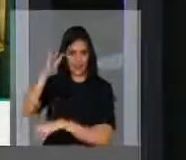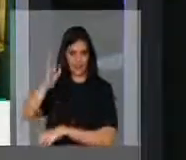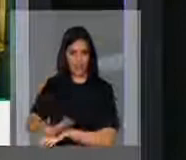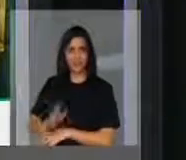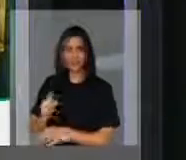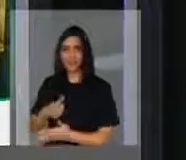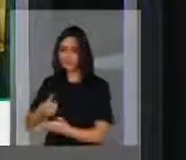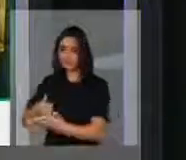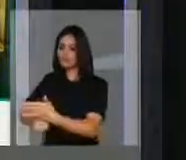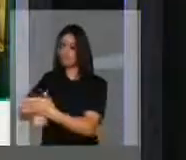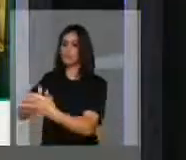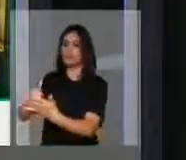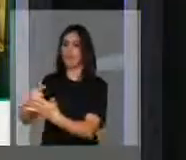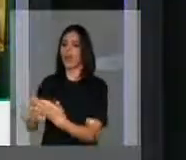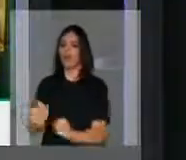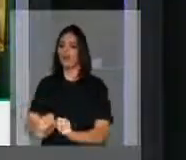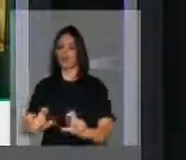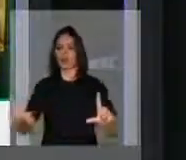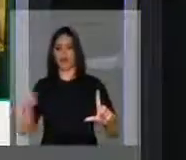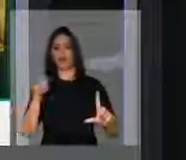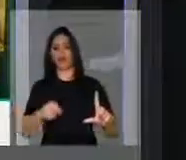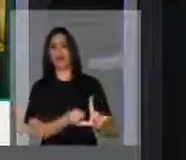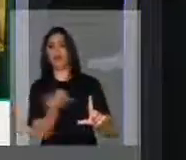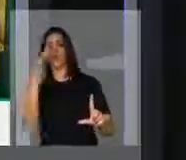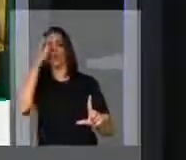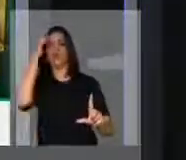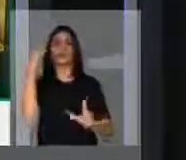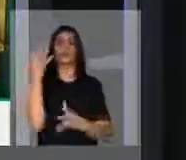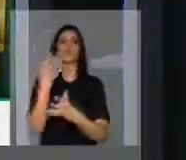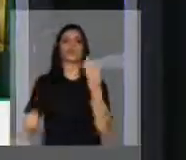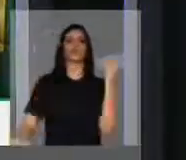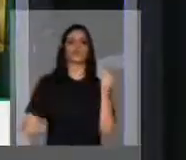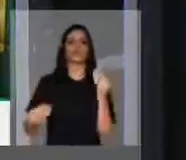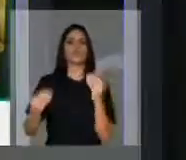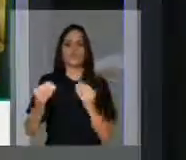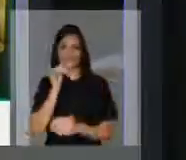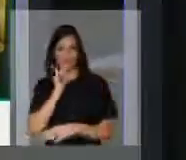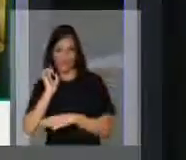quantas pessoas desapareceram no estado do Ceará. E não